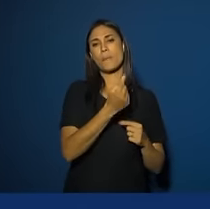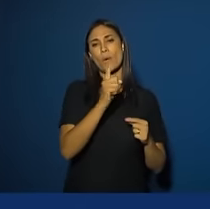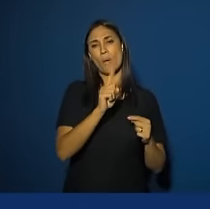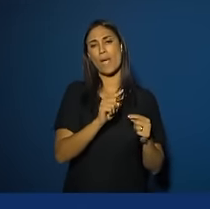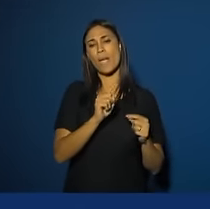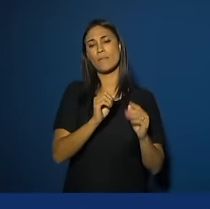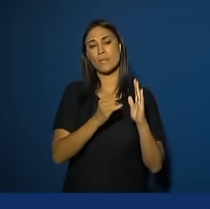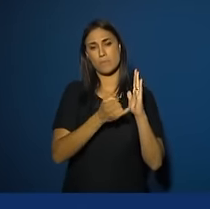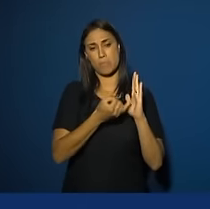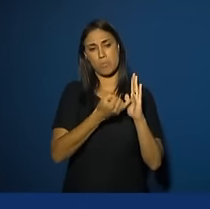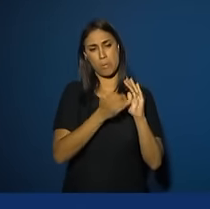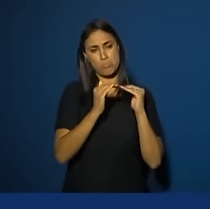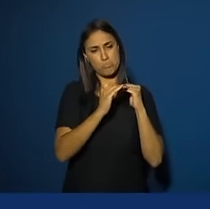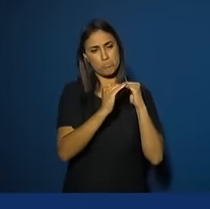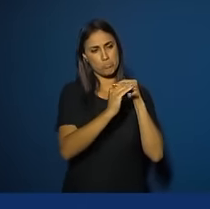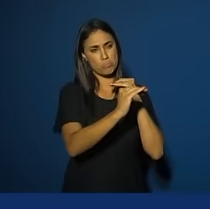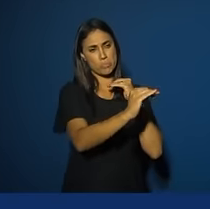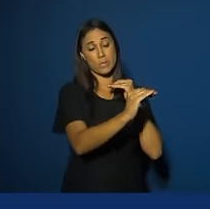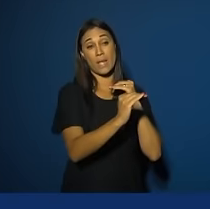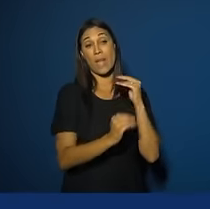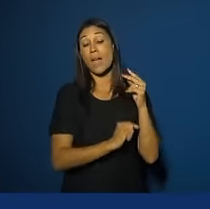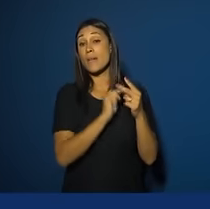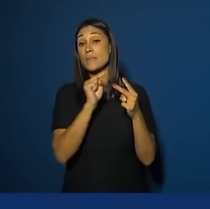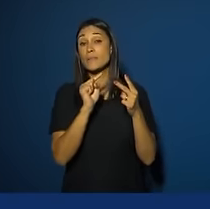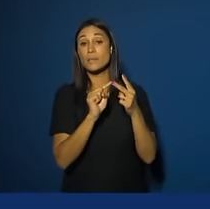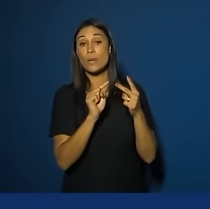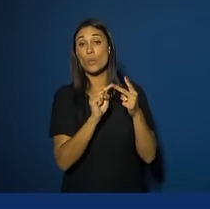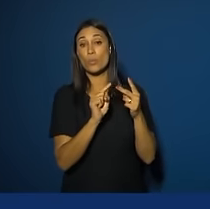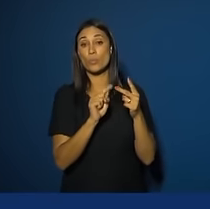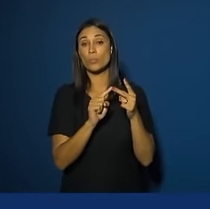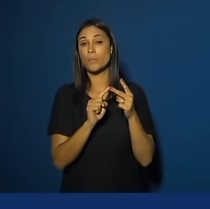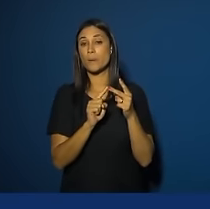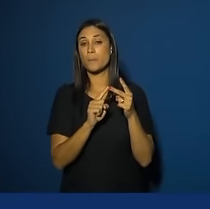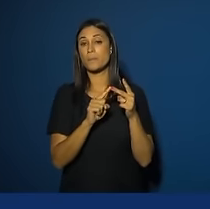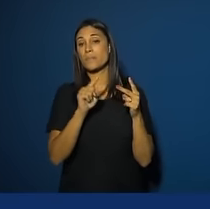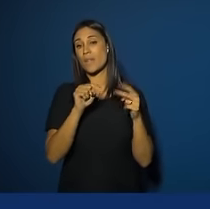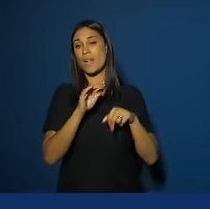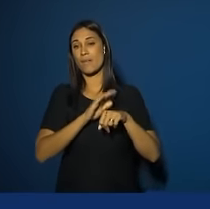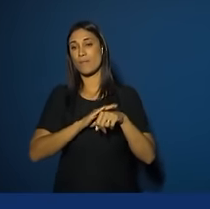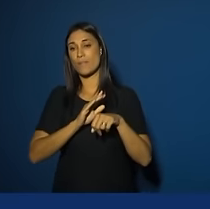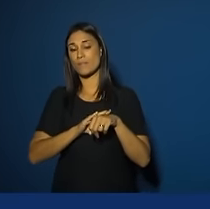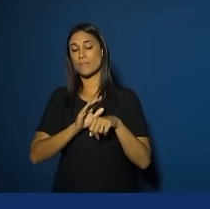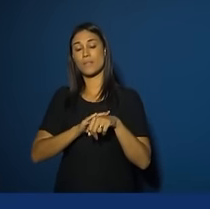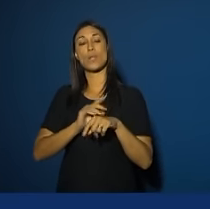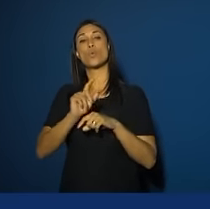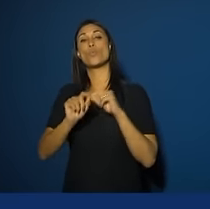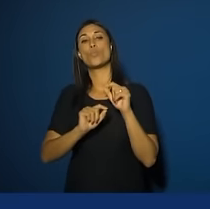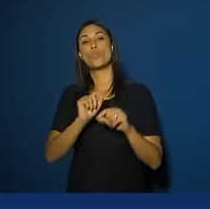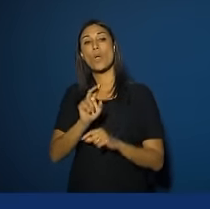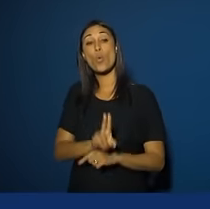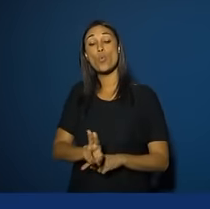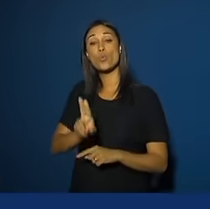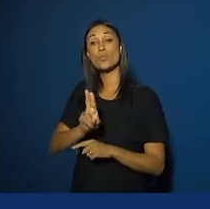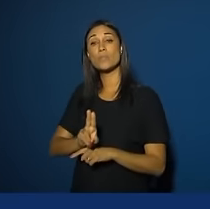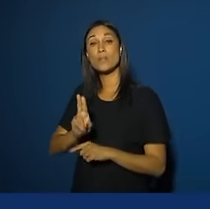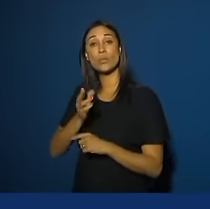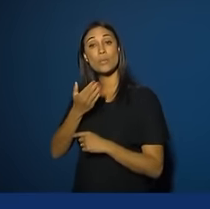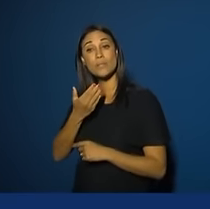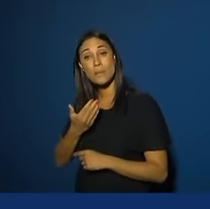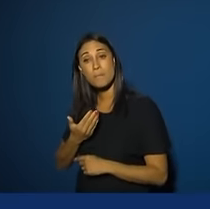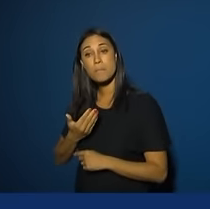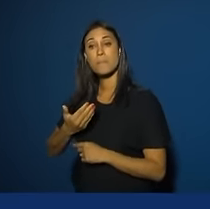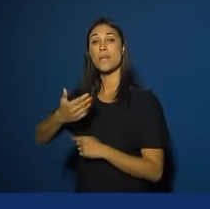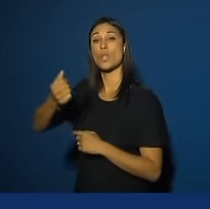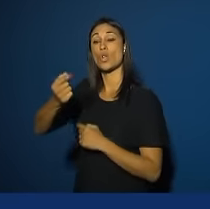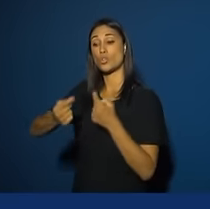faz é botar a inflação na meta. A segunda coisa é fazer o fine-tuning usando esse melhor